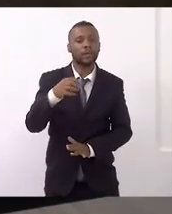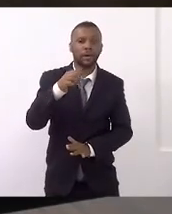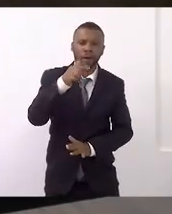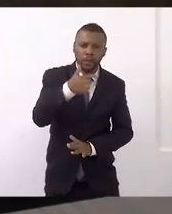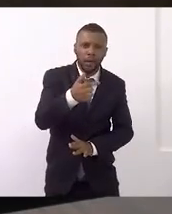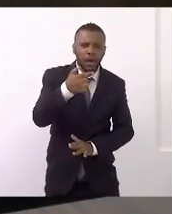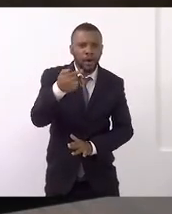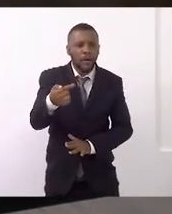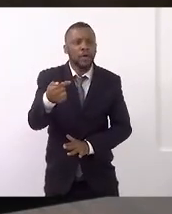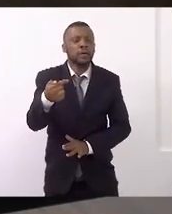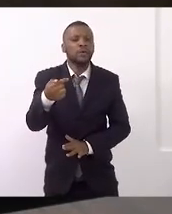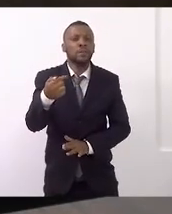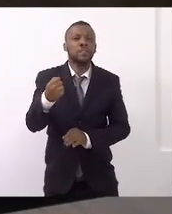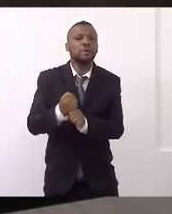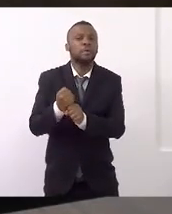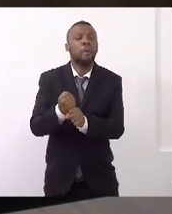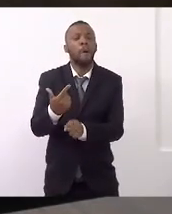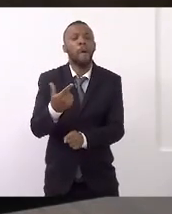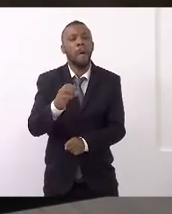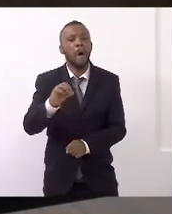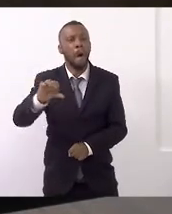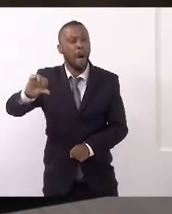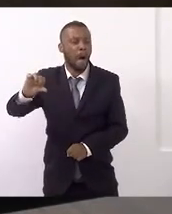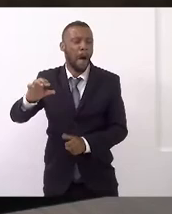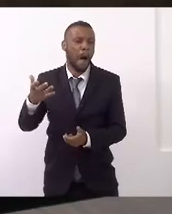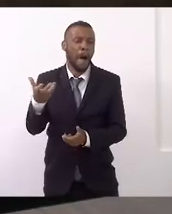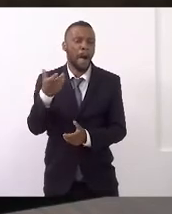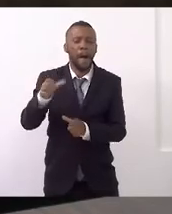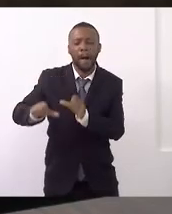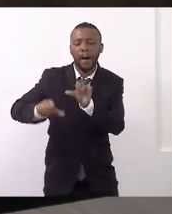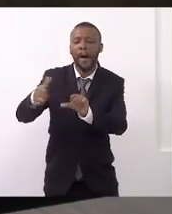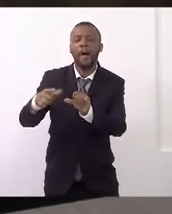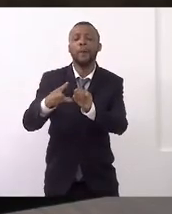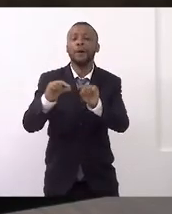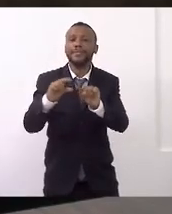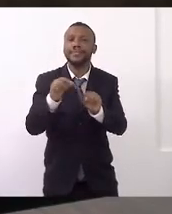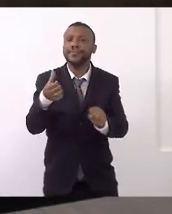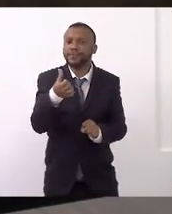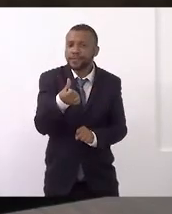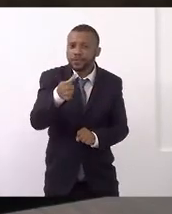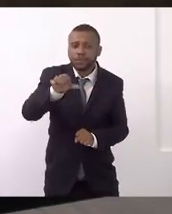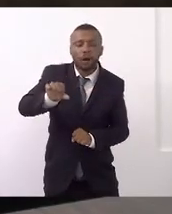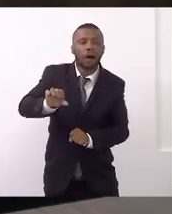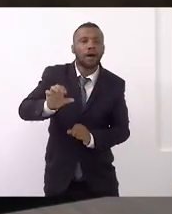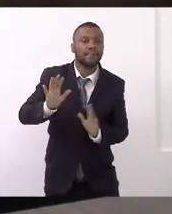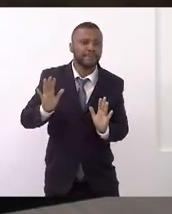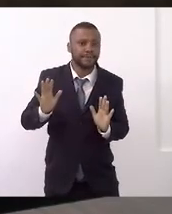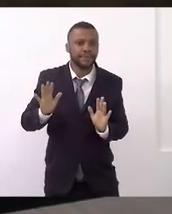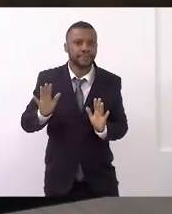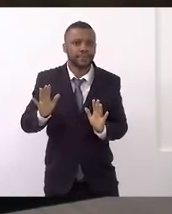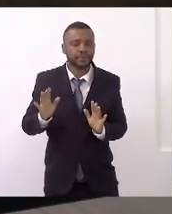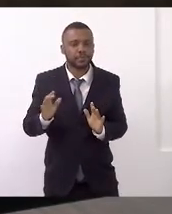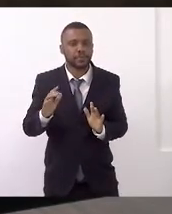5427 de 2009. E que eles querem alterar o artigo 69,